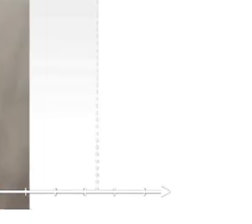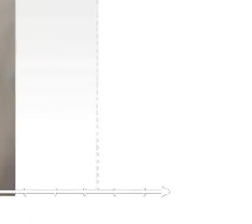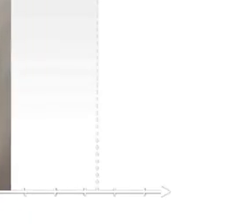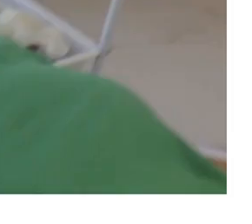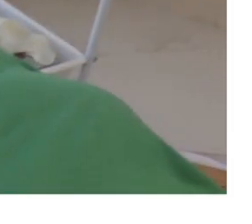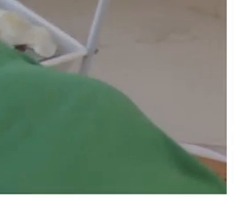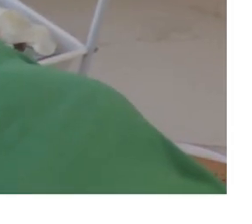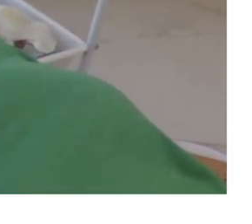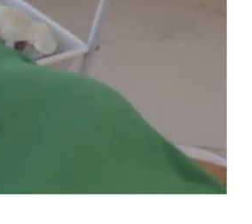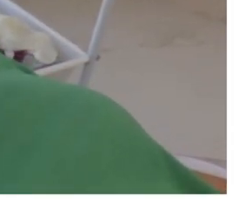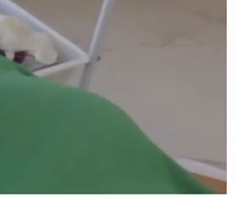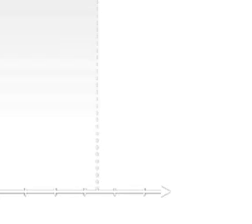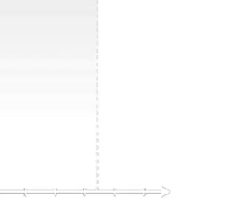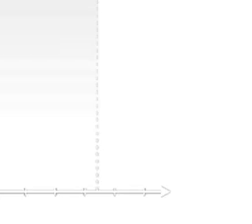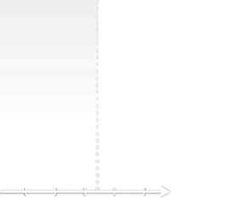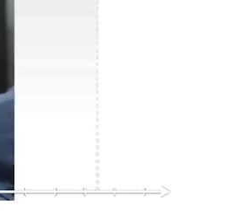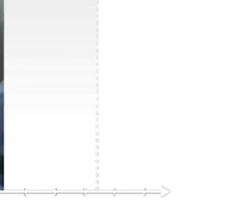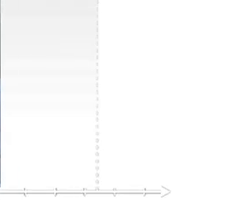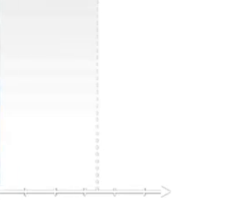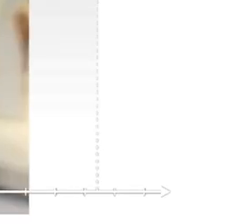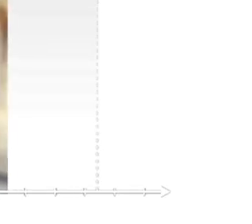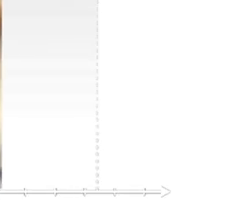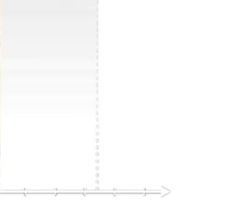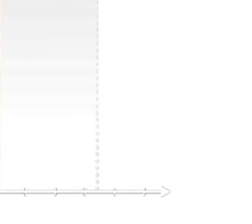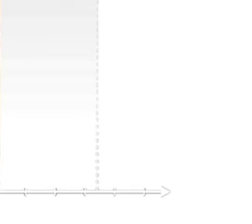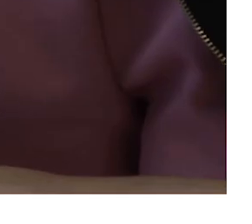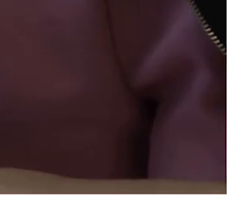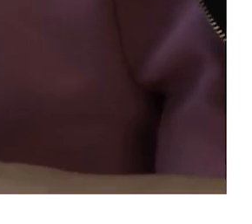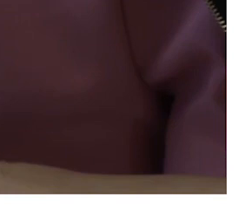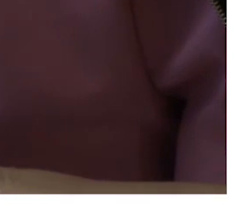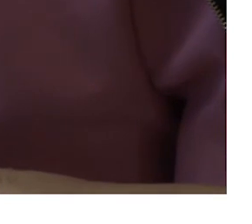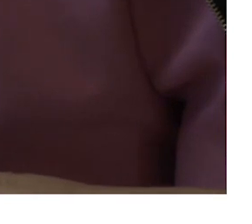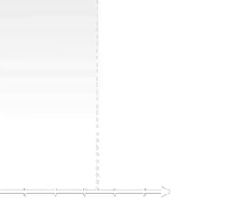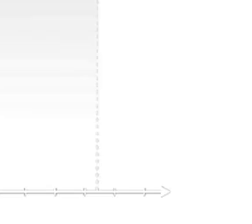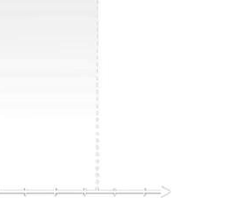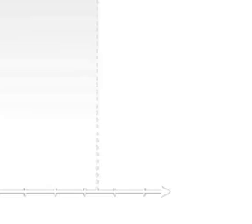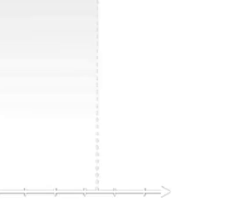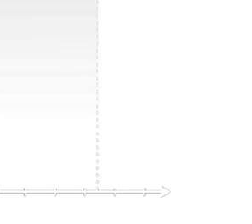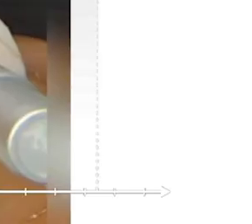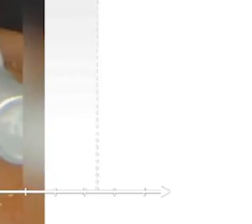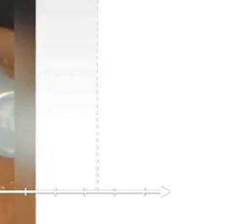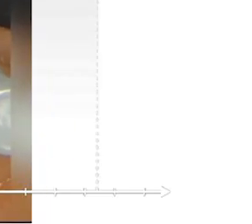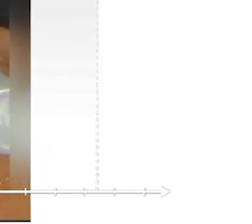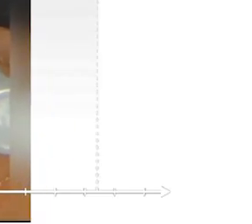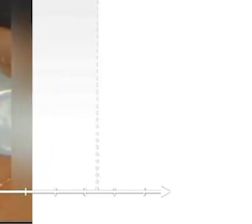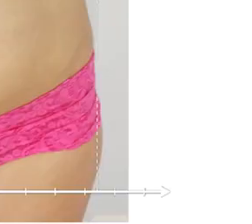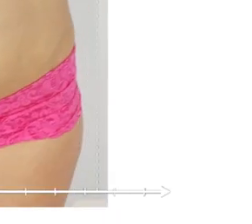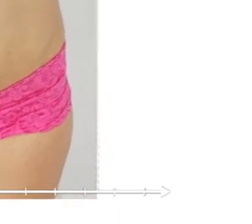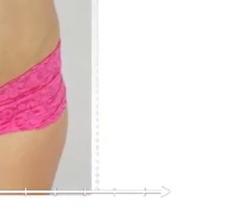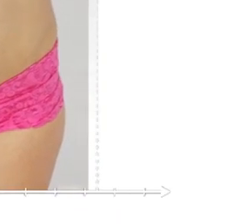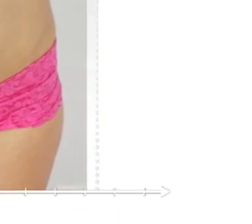e corporal, cuidados com a pele, peelings, botox, preenchimento, bioestimuladores, fios PDO,